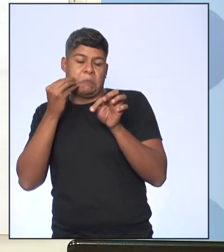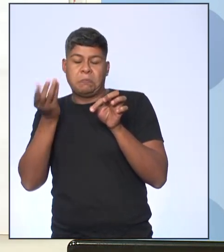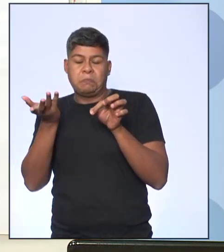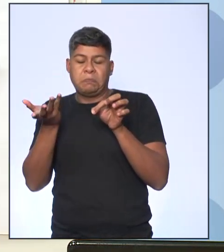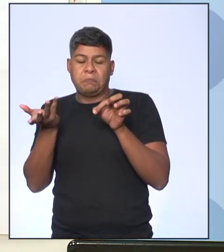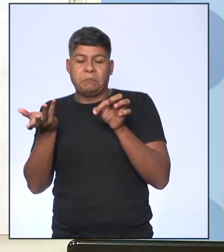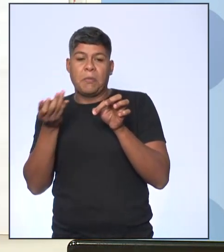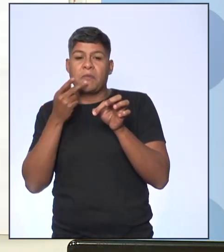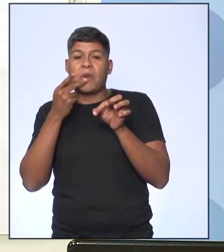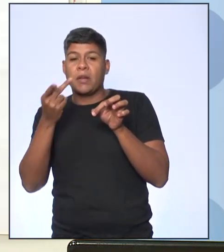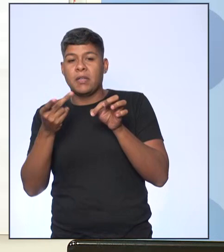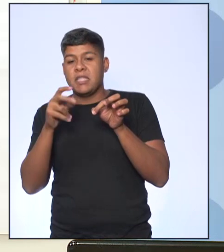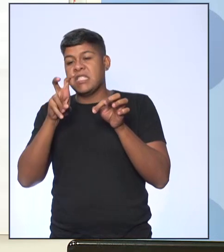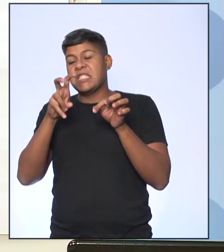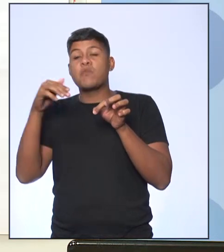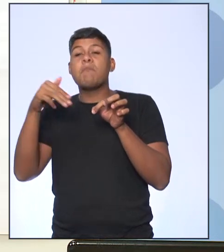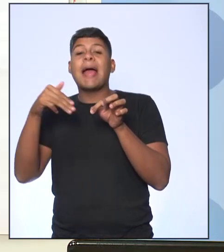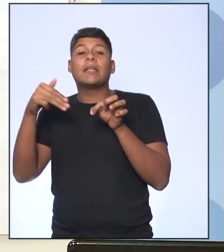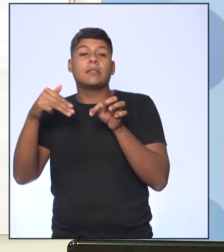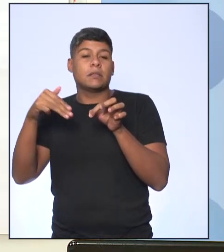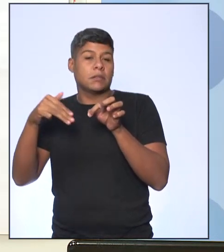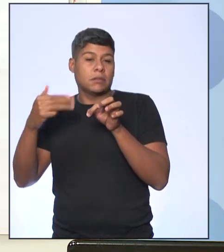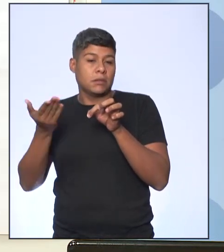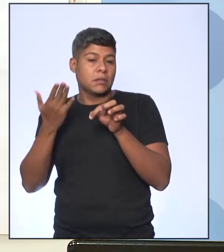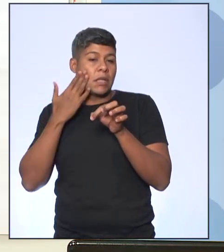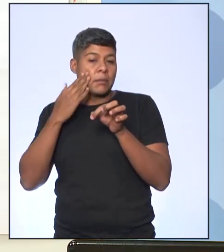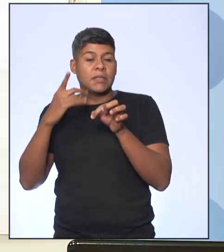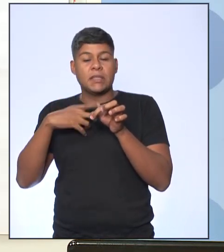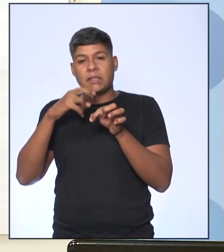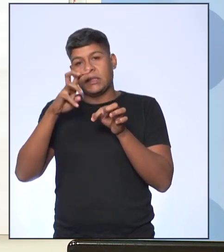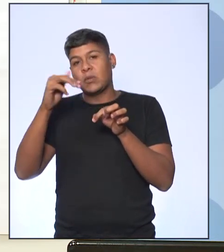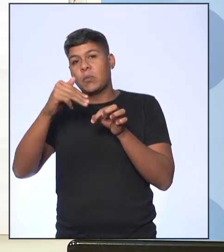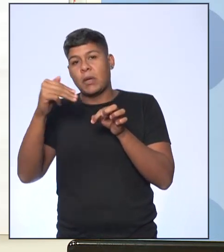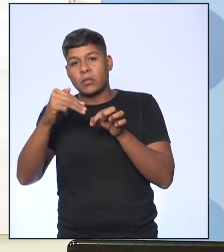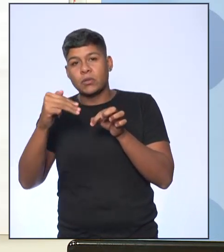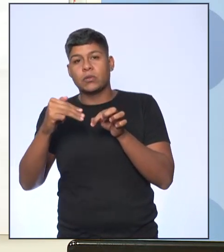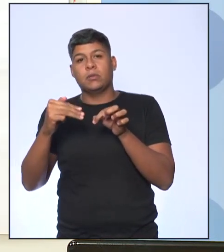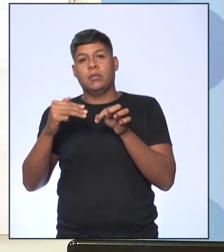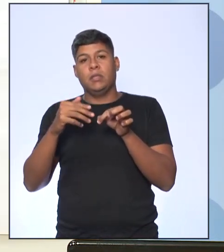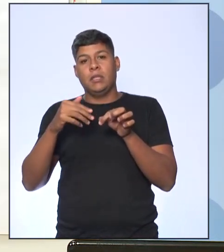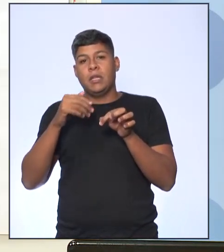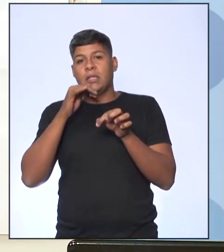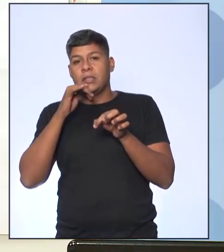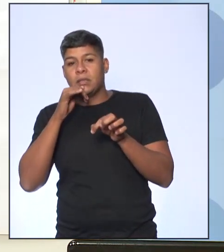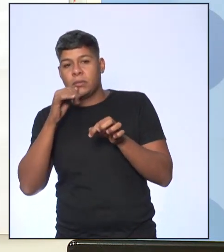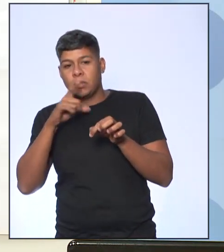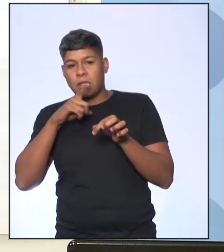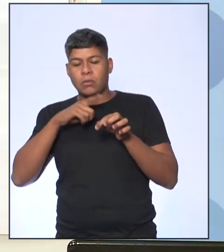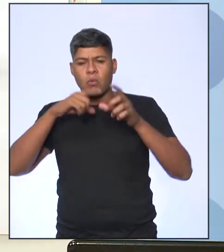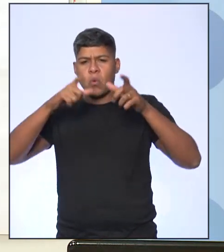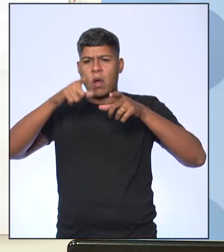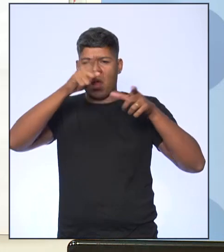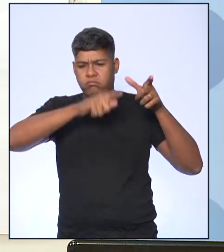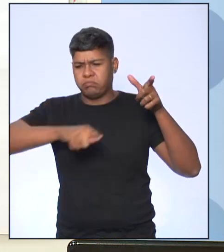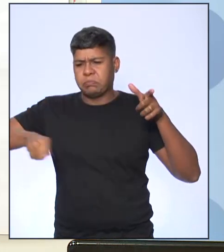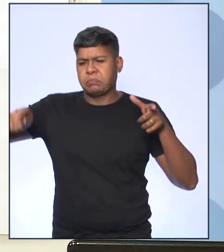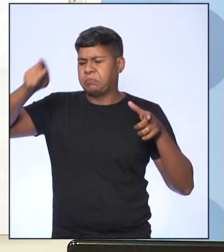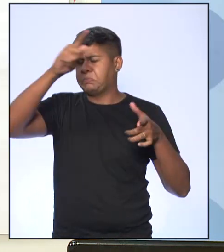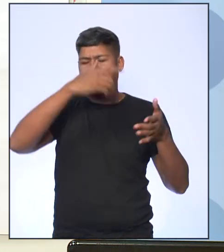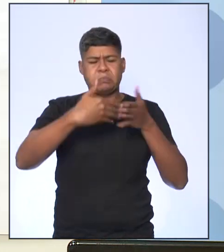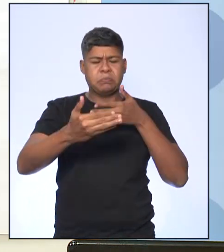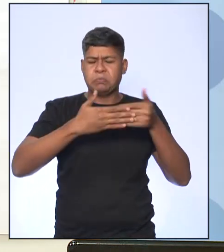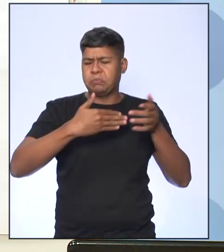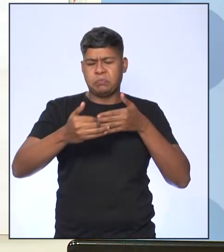tá? Vamos falar que tem 5 metros. Então, tem 5 metros. Você vai numa pista circular, autorama, qualquer tipo